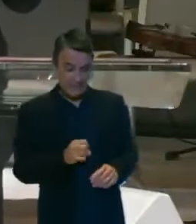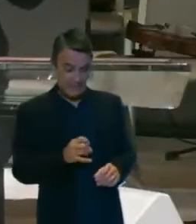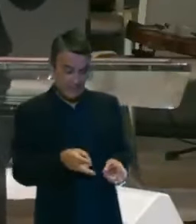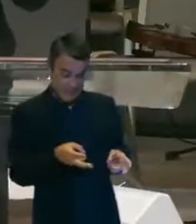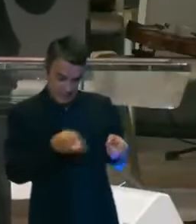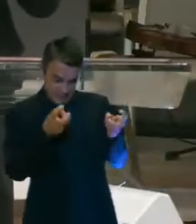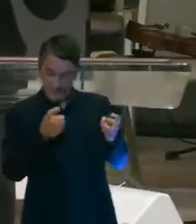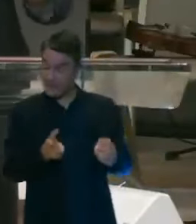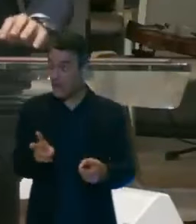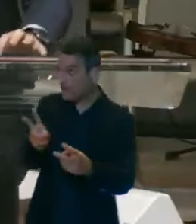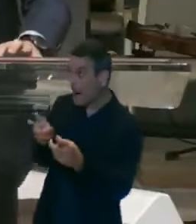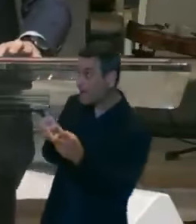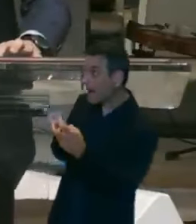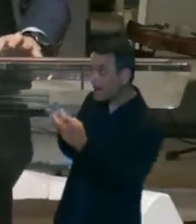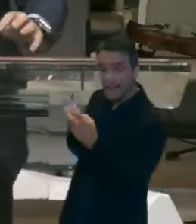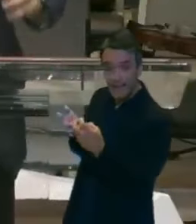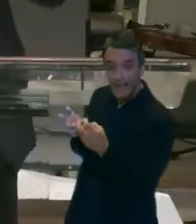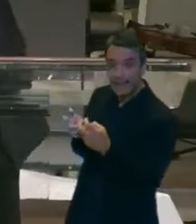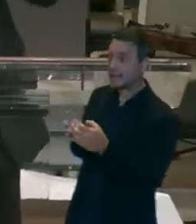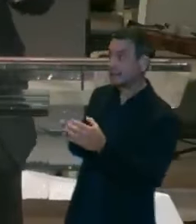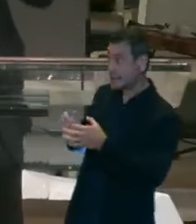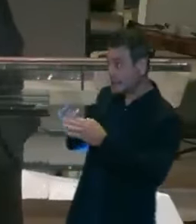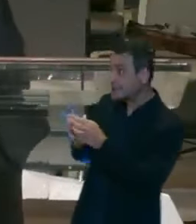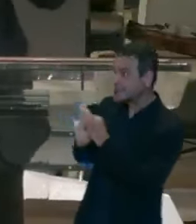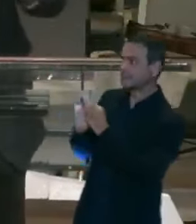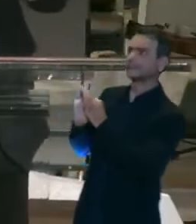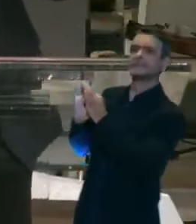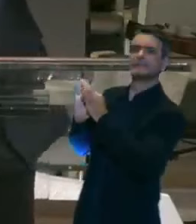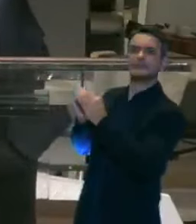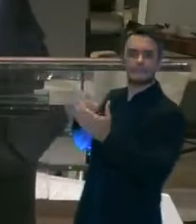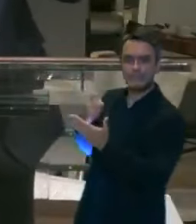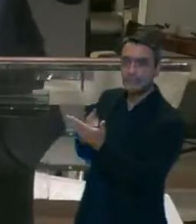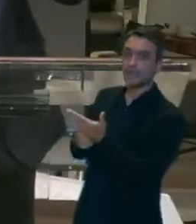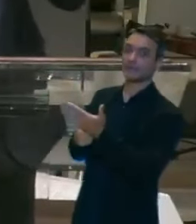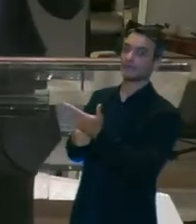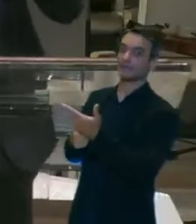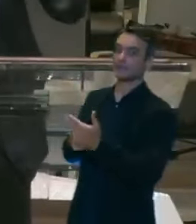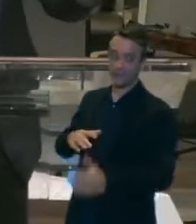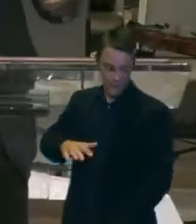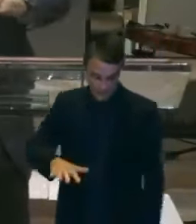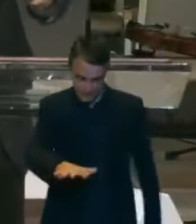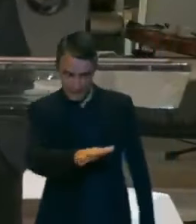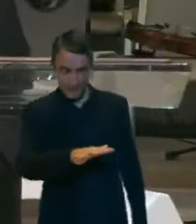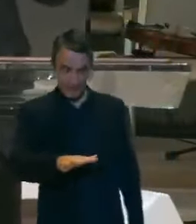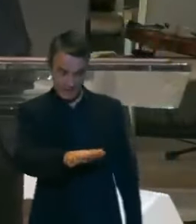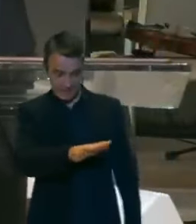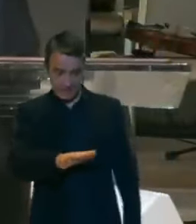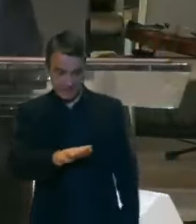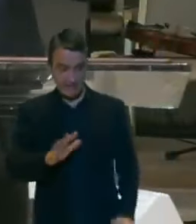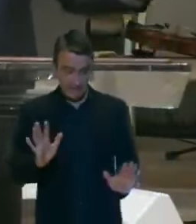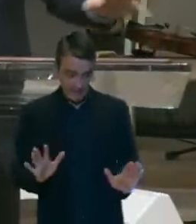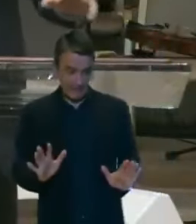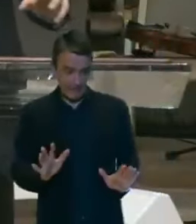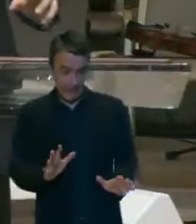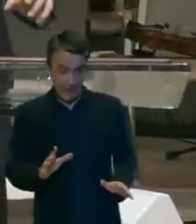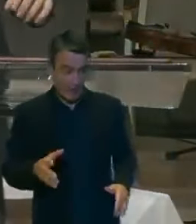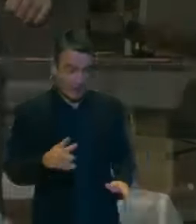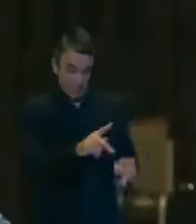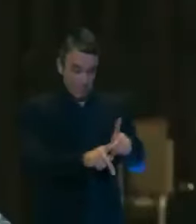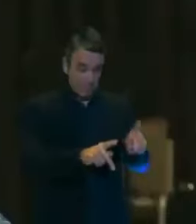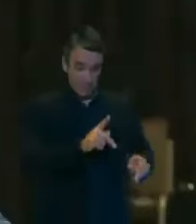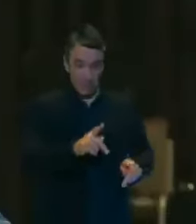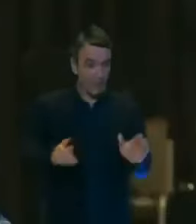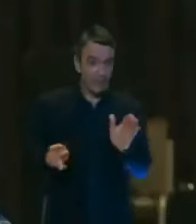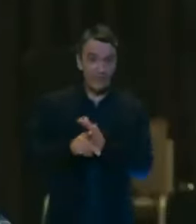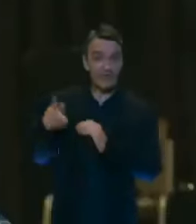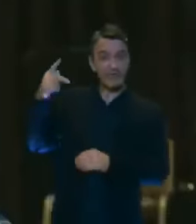voz e guardarem a minha aliança, vocês serão a minha propriedade peculiar dentro dos povos.